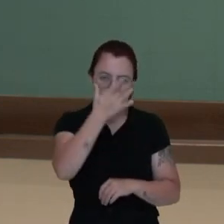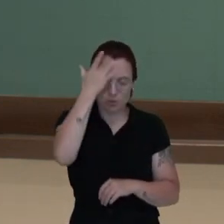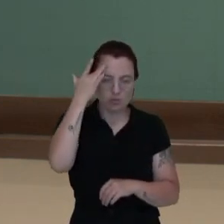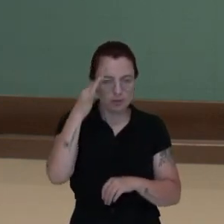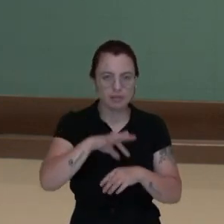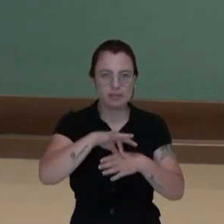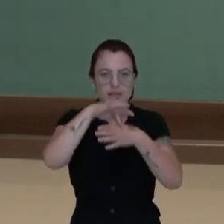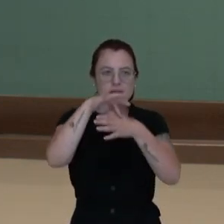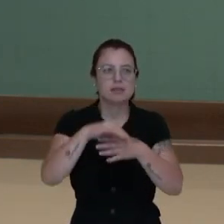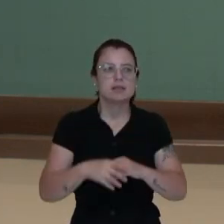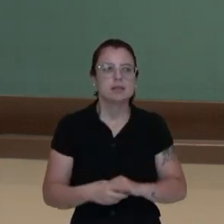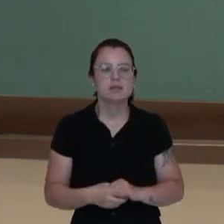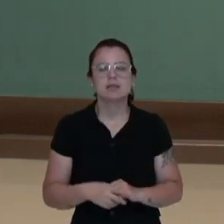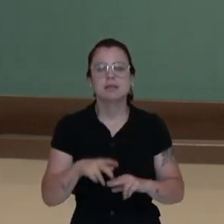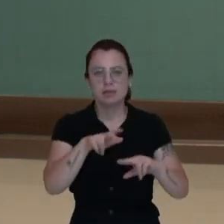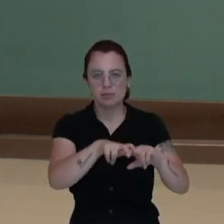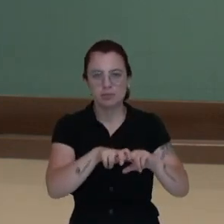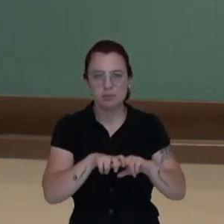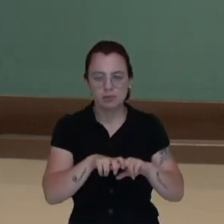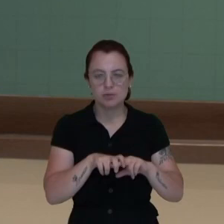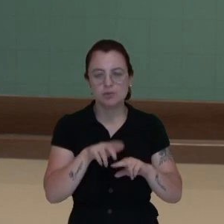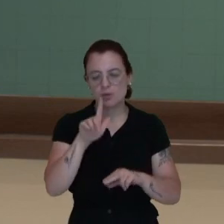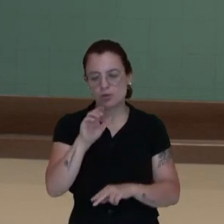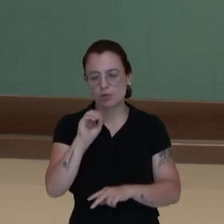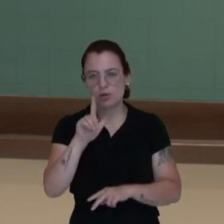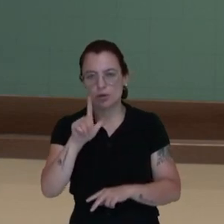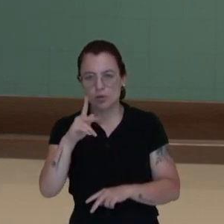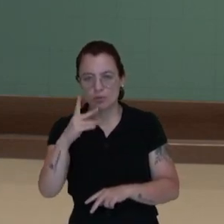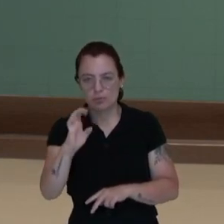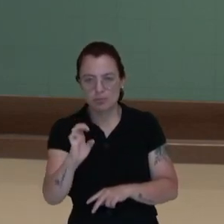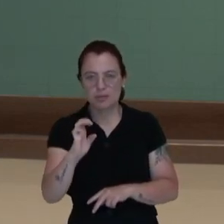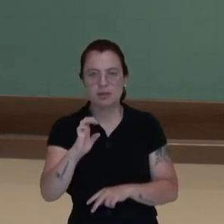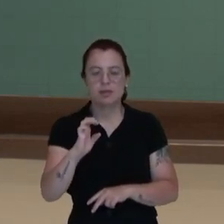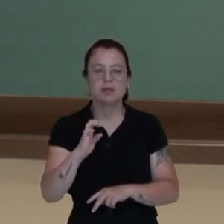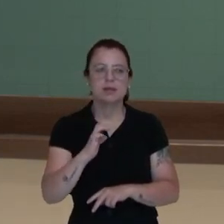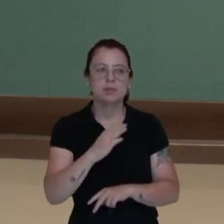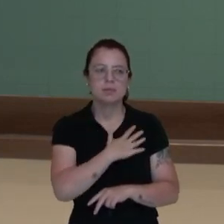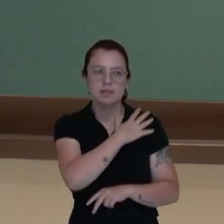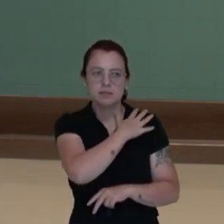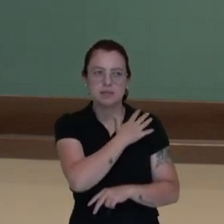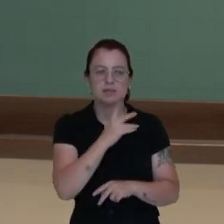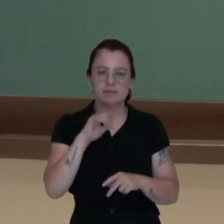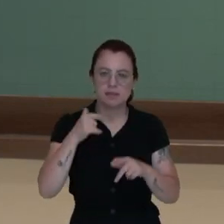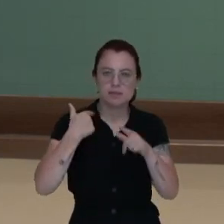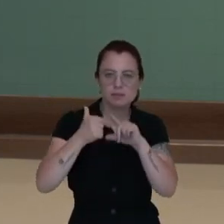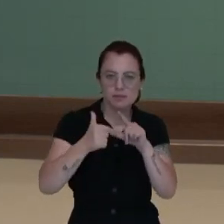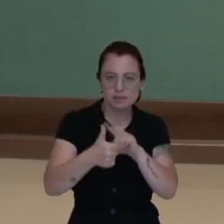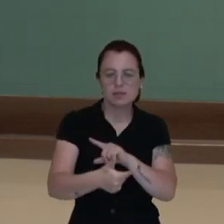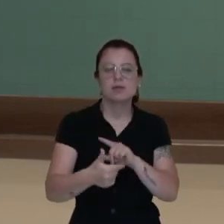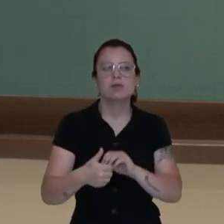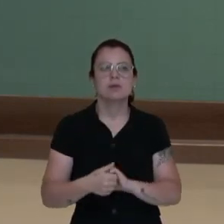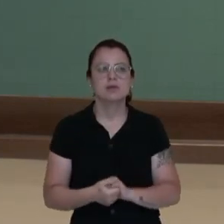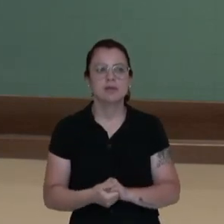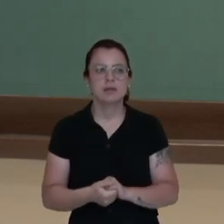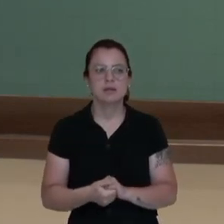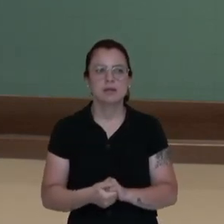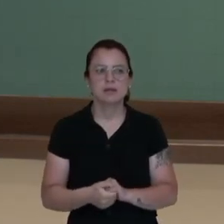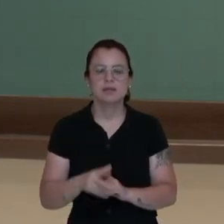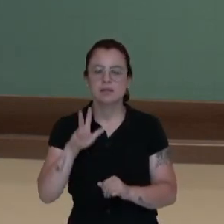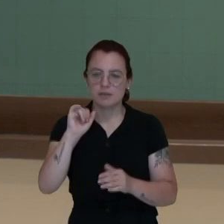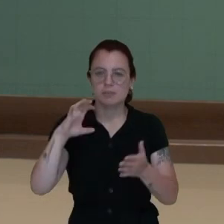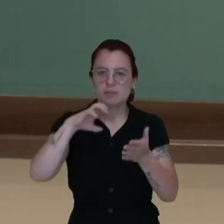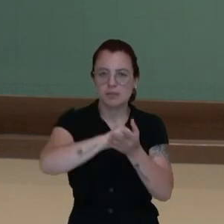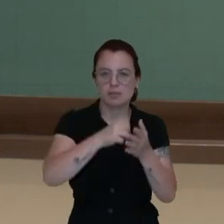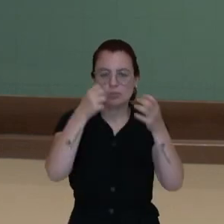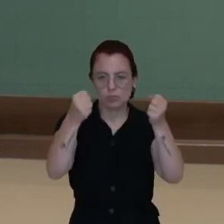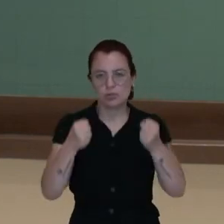Vargas, que através de um golpe militar ou de uma revolução, a gente vai ver que ele vai assumir